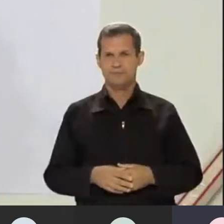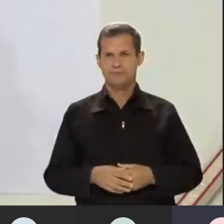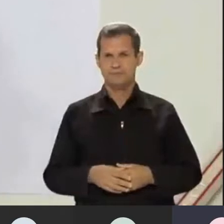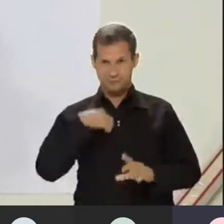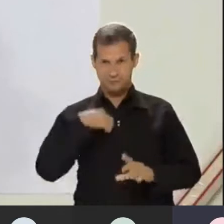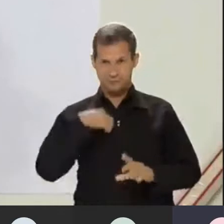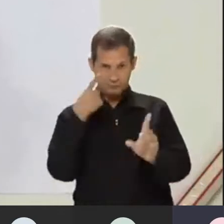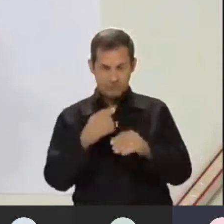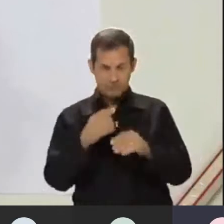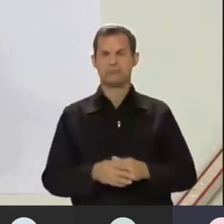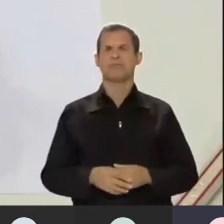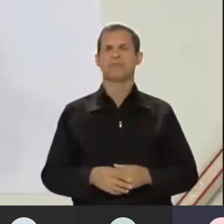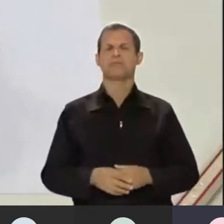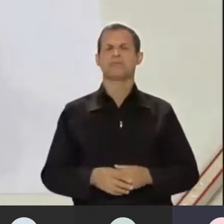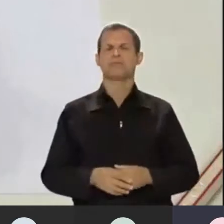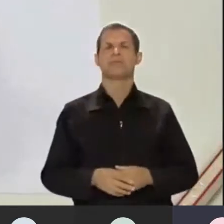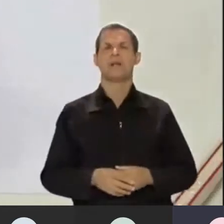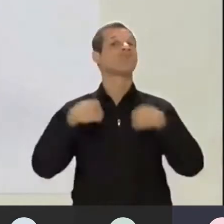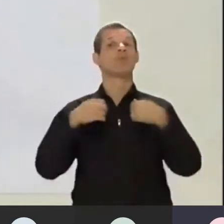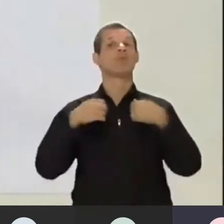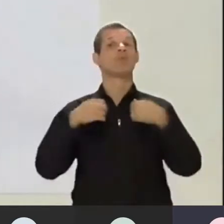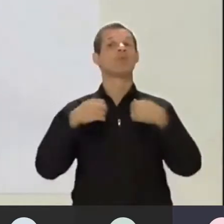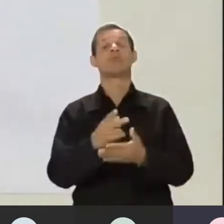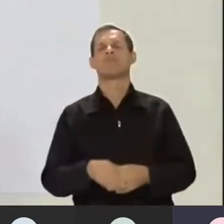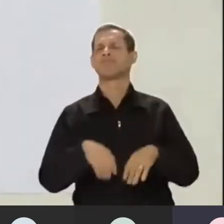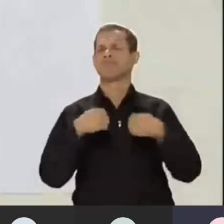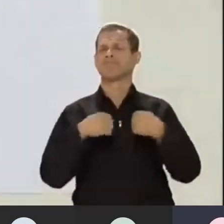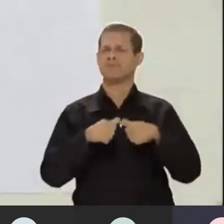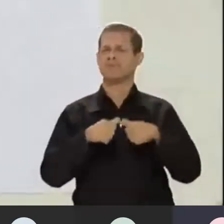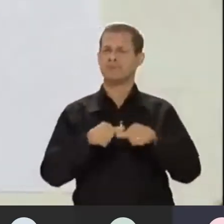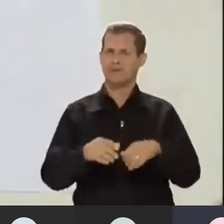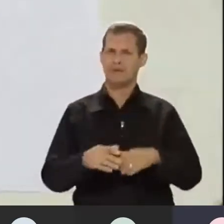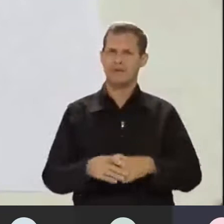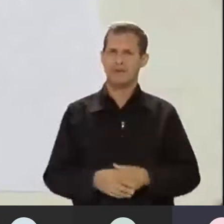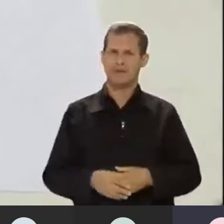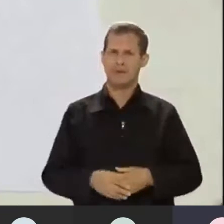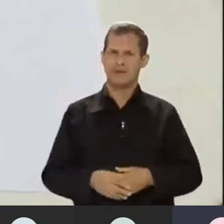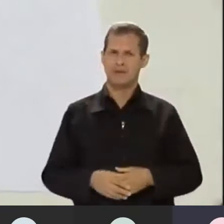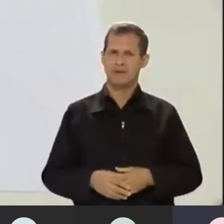encontrei, tá? Não necessariamente ele precisa passar